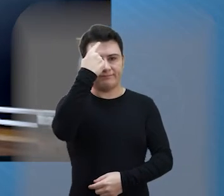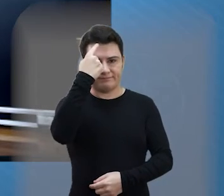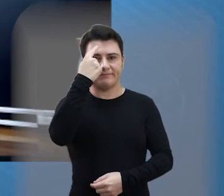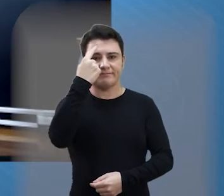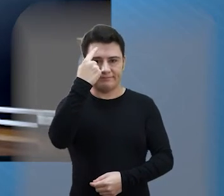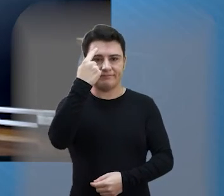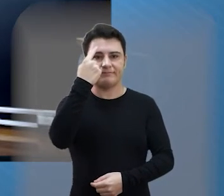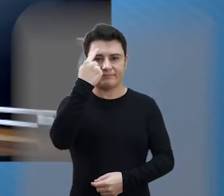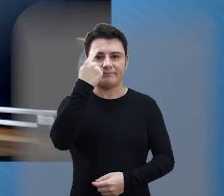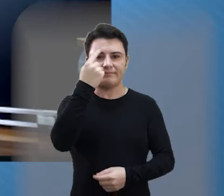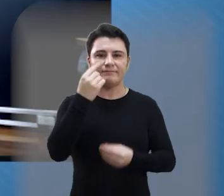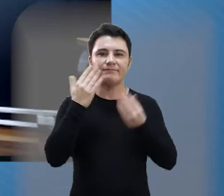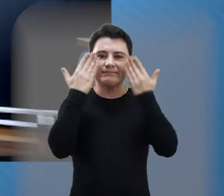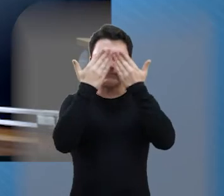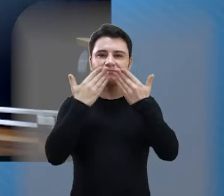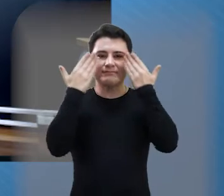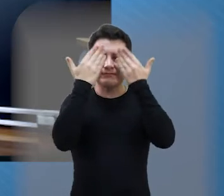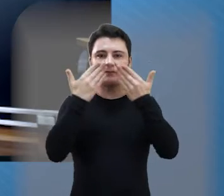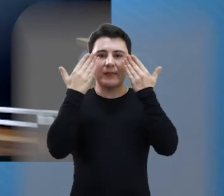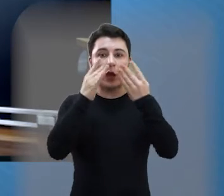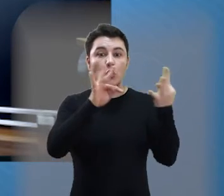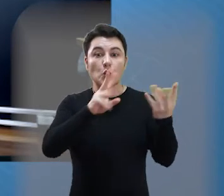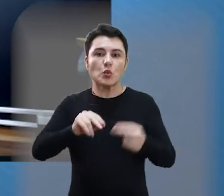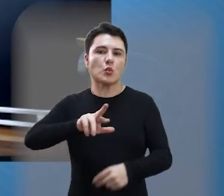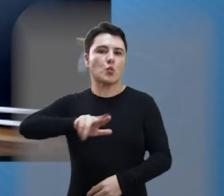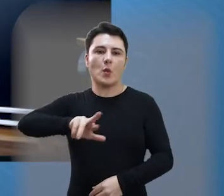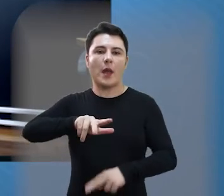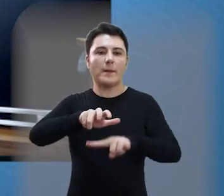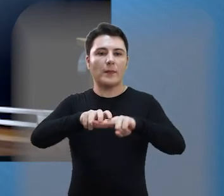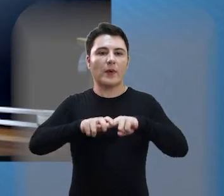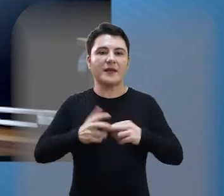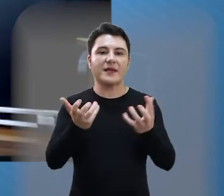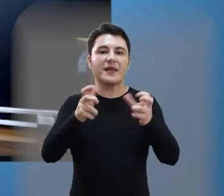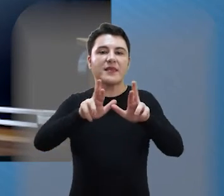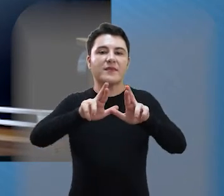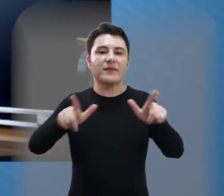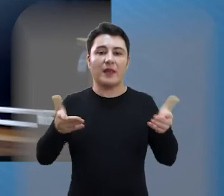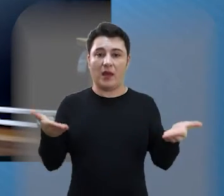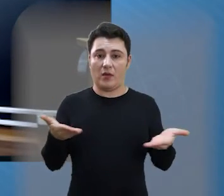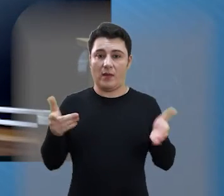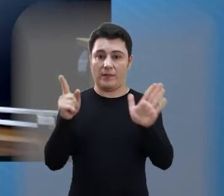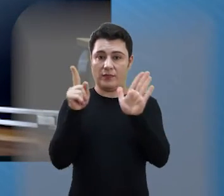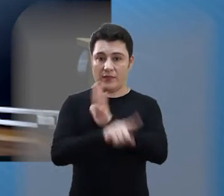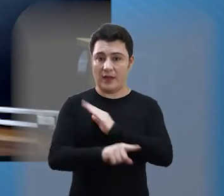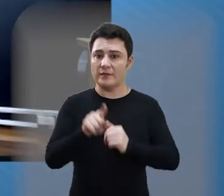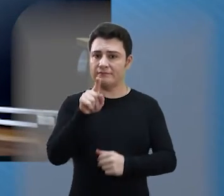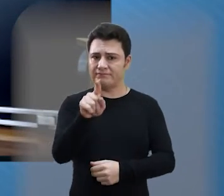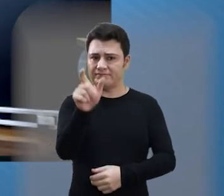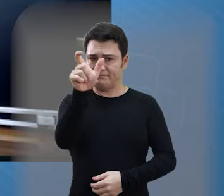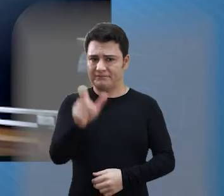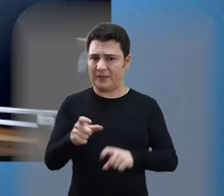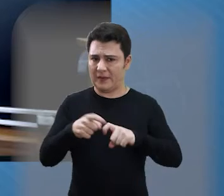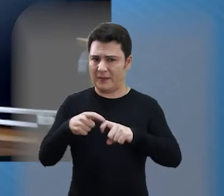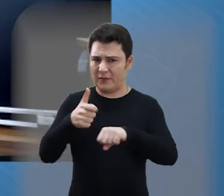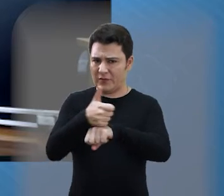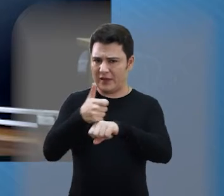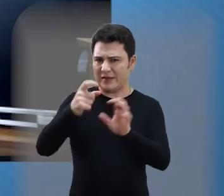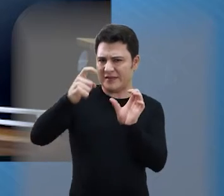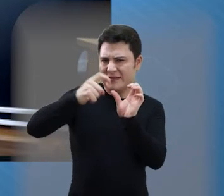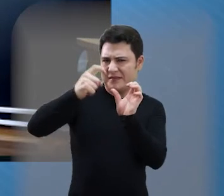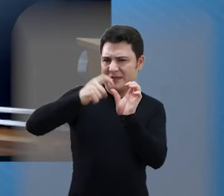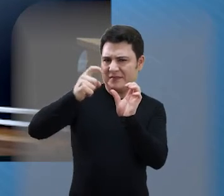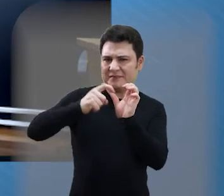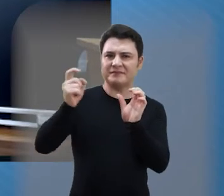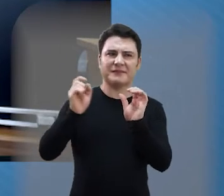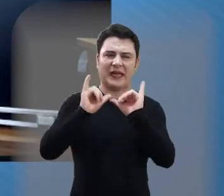rosto. A ideia é criar um contraste entre áreas bronzeadas e áreas não bronzeadas. Do ponto de vista médico, o